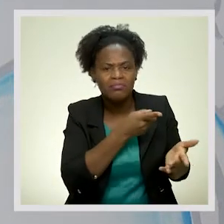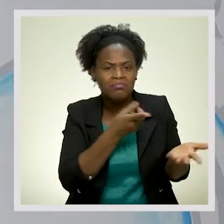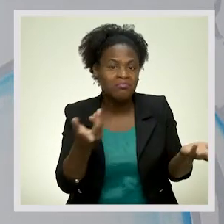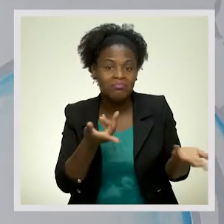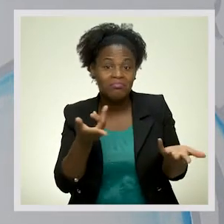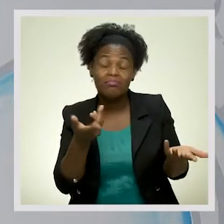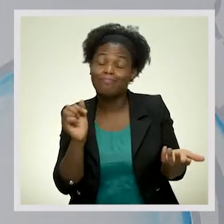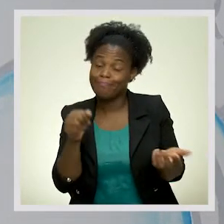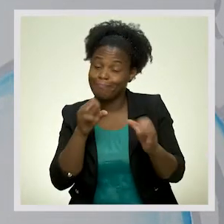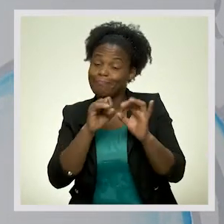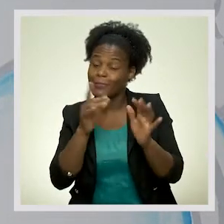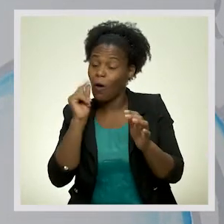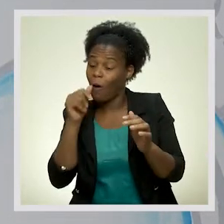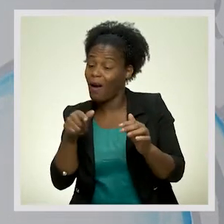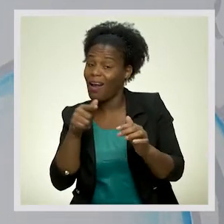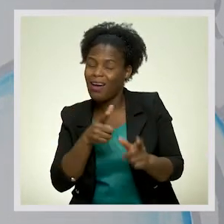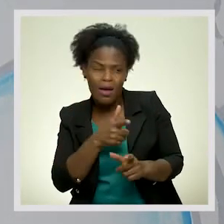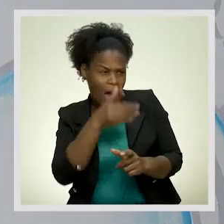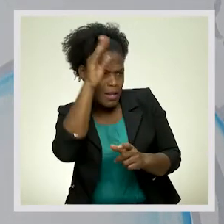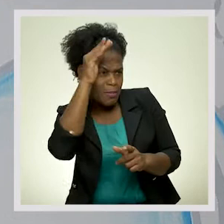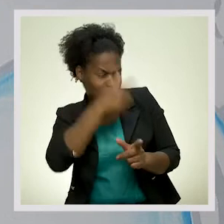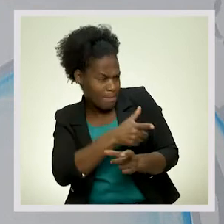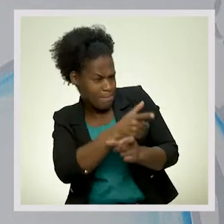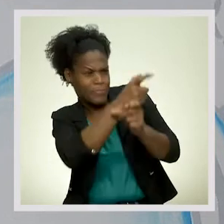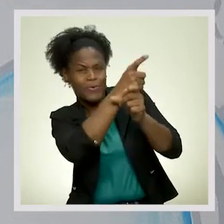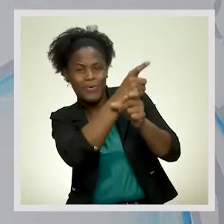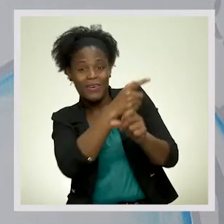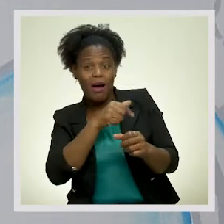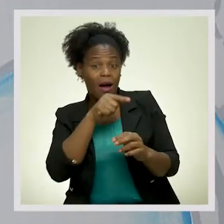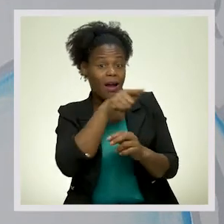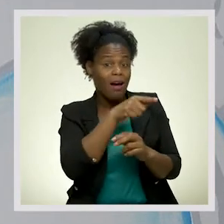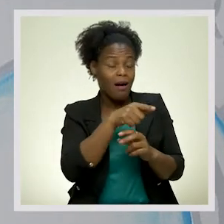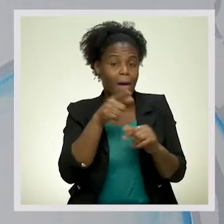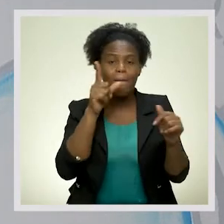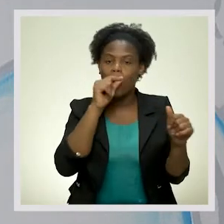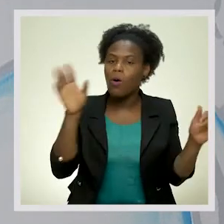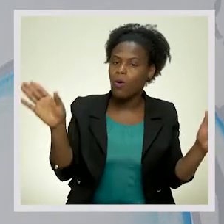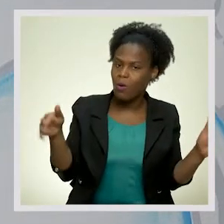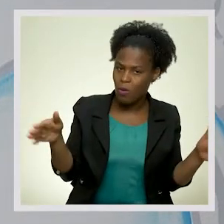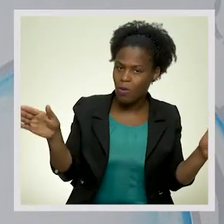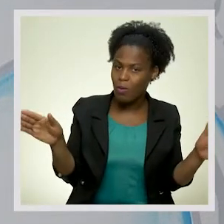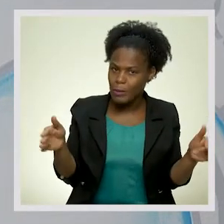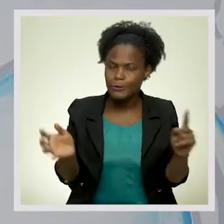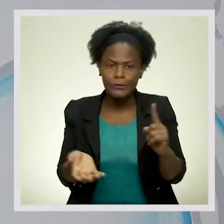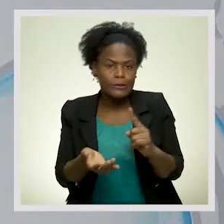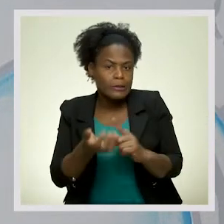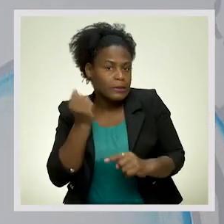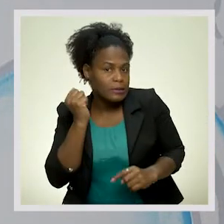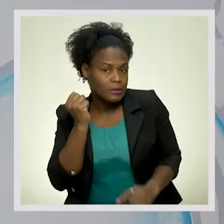Claro, foi caçar animais. E neste caso, o pombo. E conseguiu?